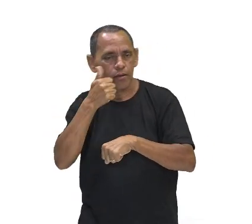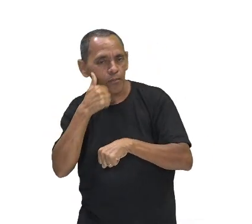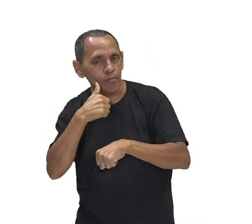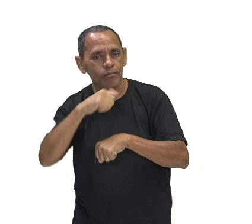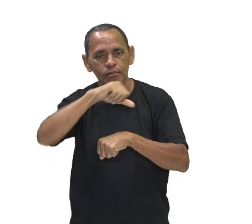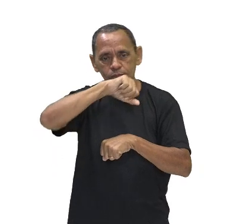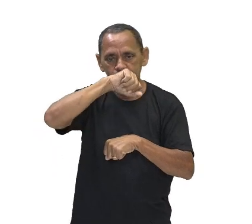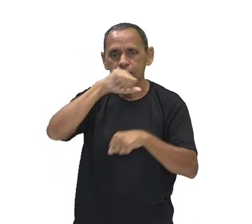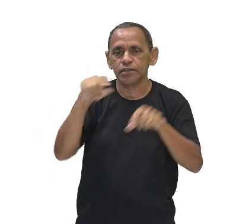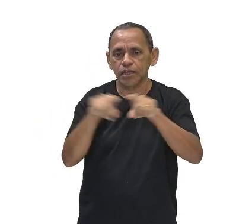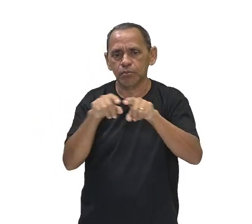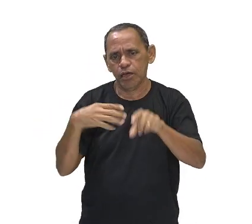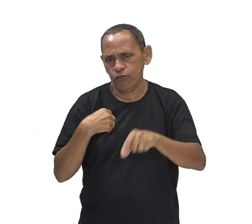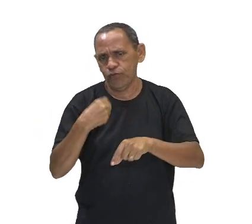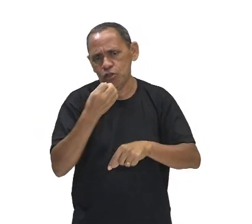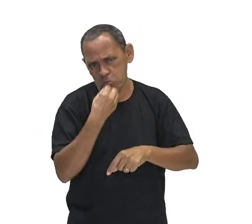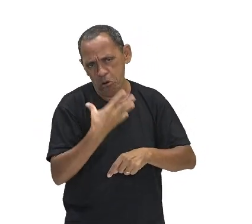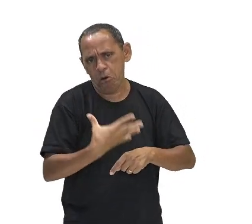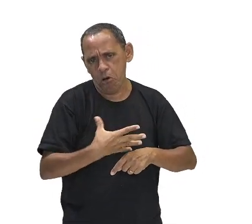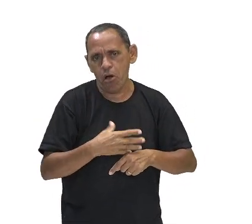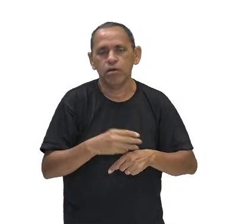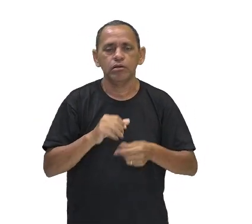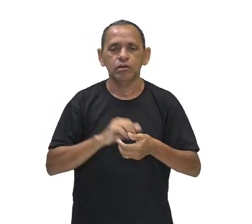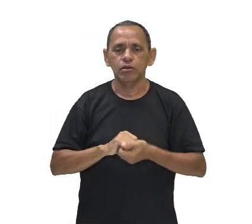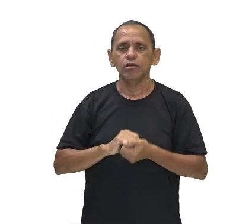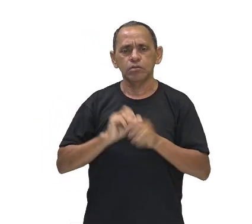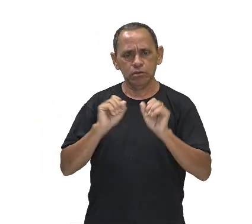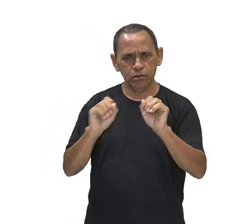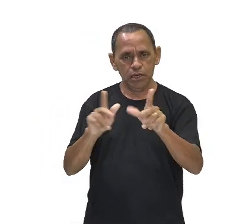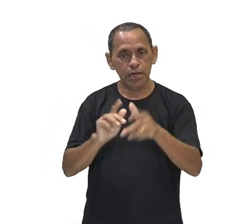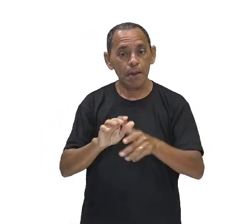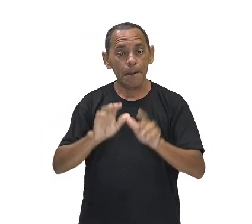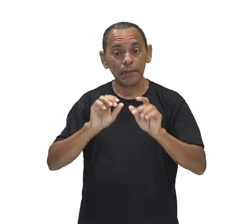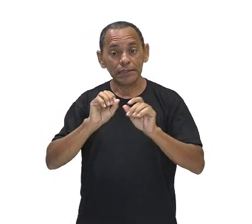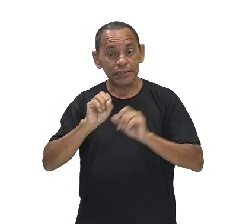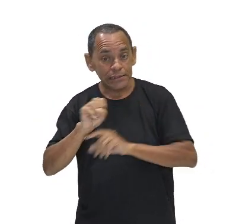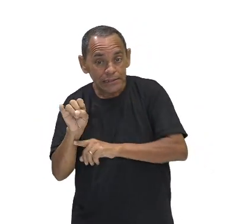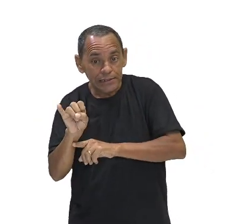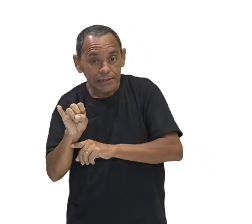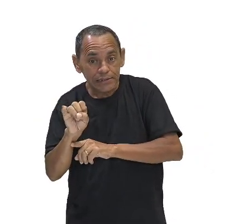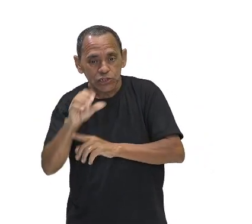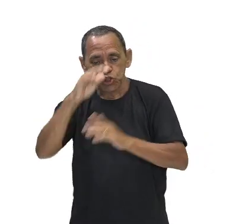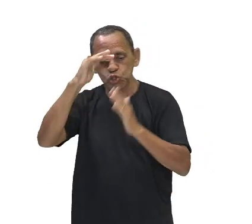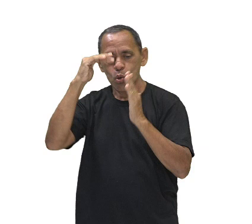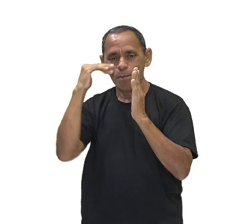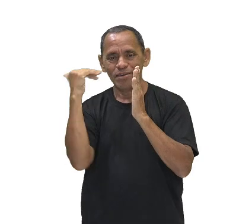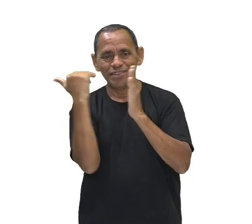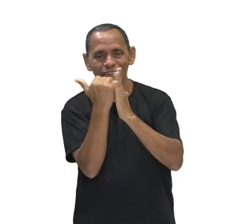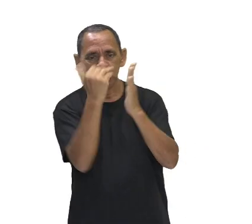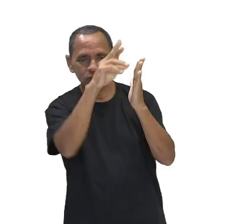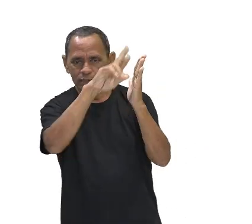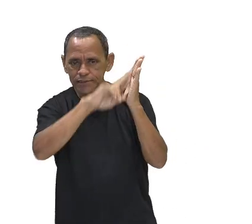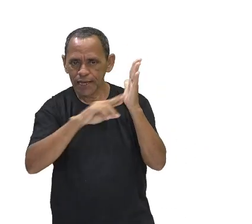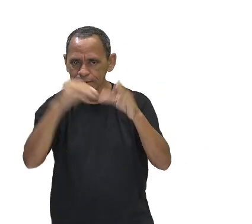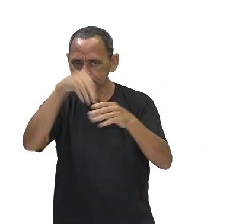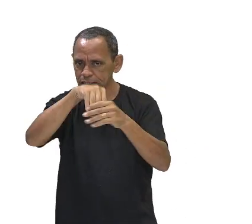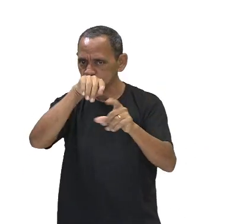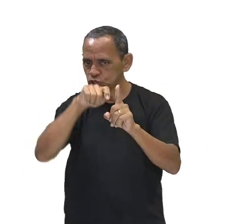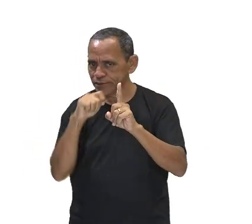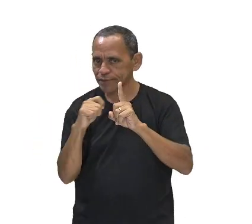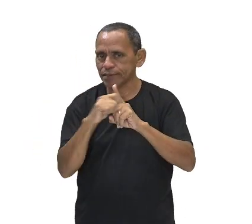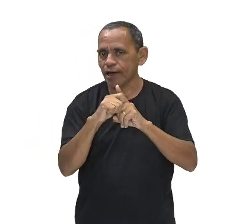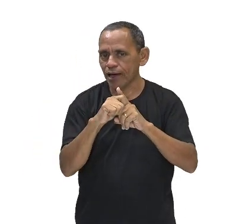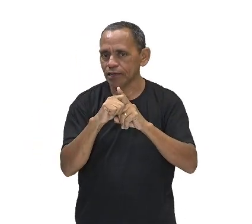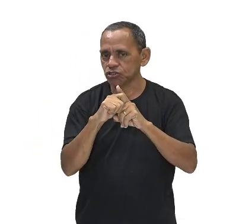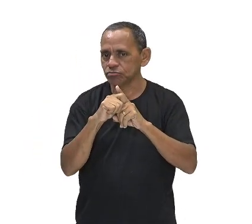normal. Mas se de repente eu não cumpro uma dessas determinações da minha sociedade ou do meu